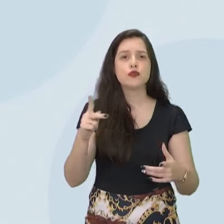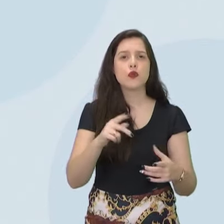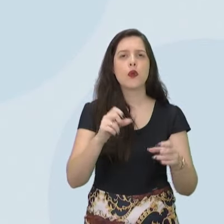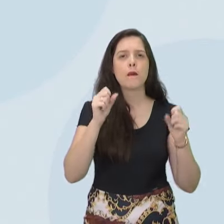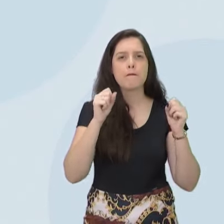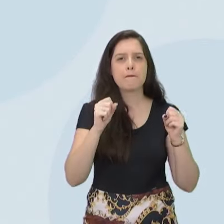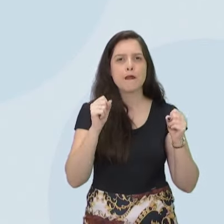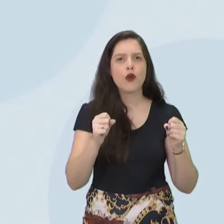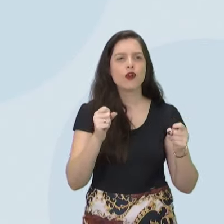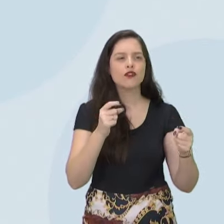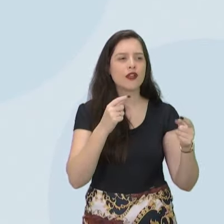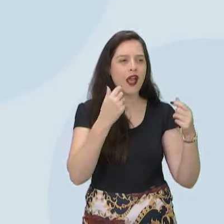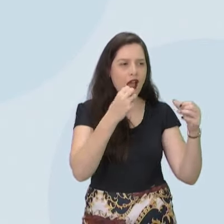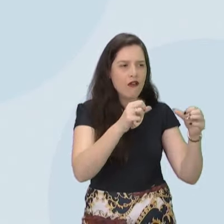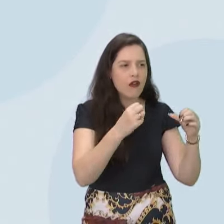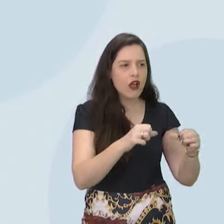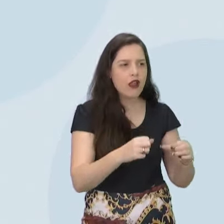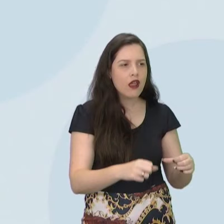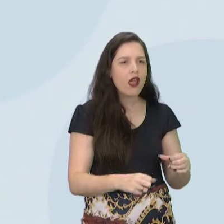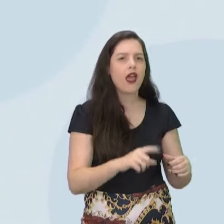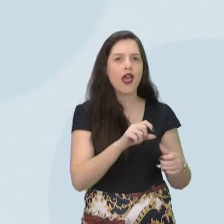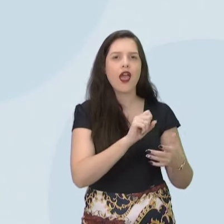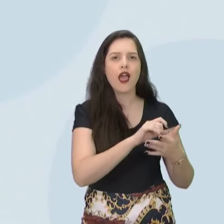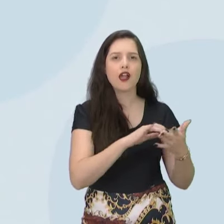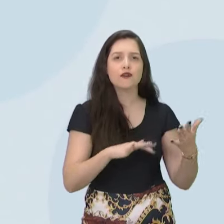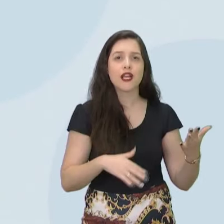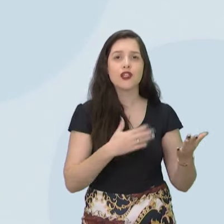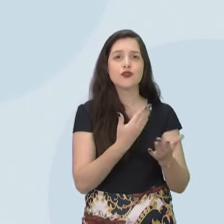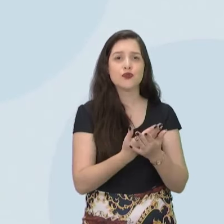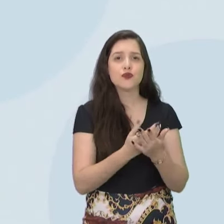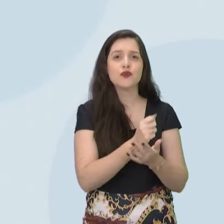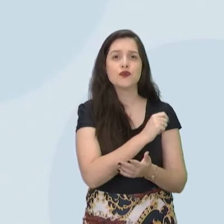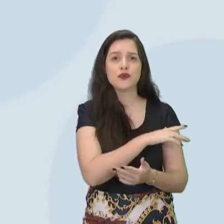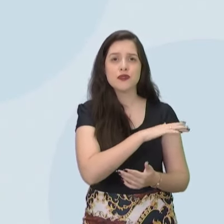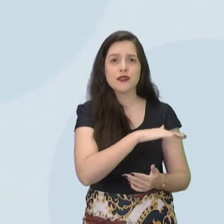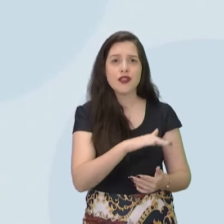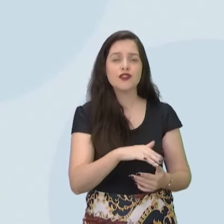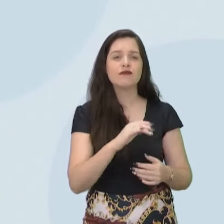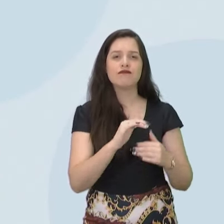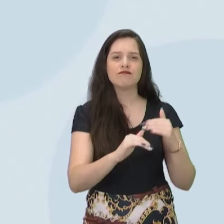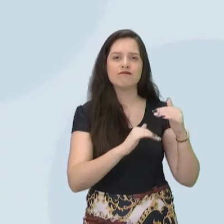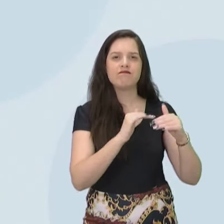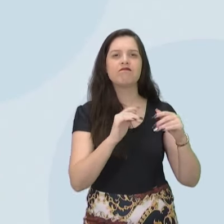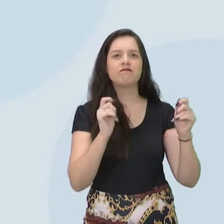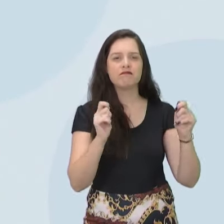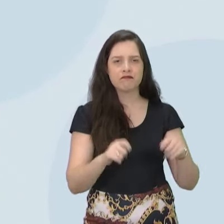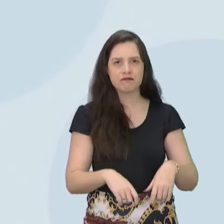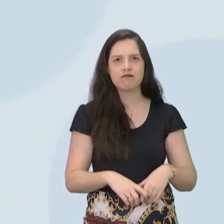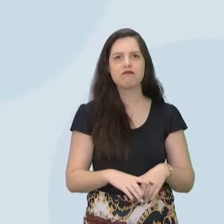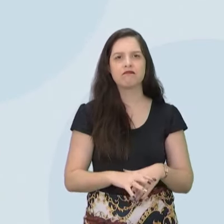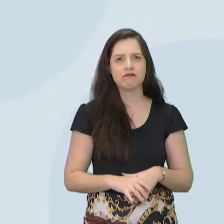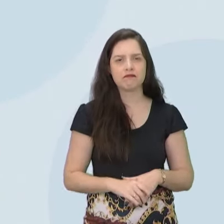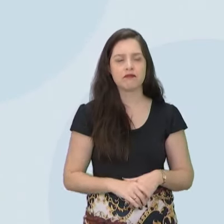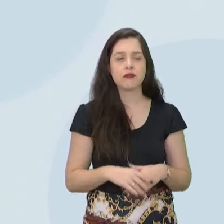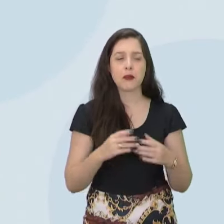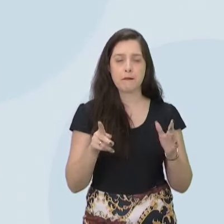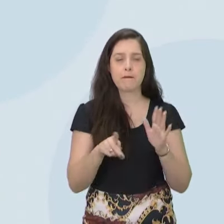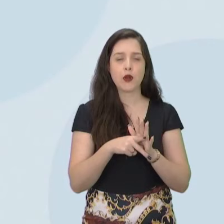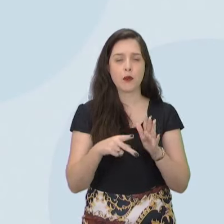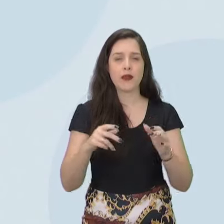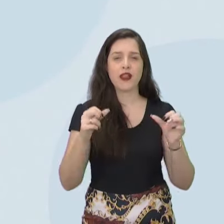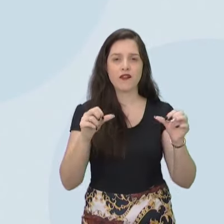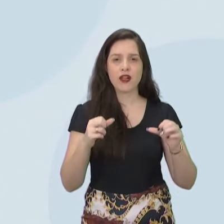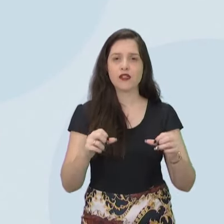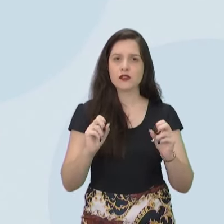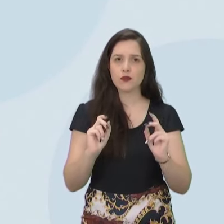como ele pode avaliar essa atividade com o estudante. Lembrando que não é só um produto final que conta no caso da avaliação, tá bom,